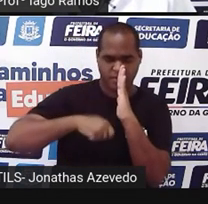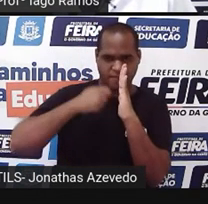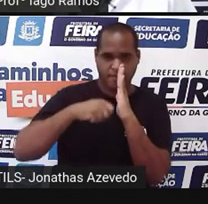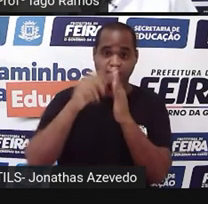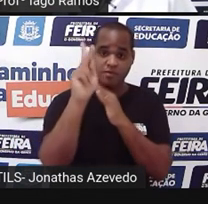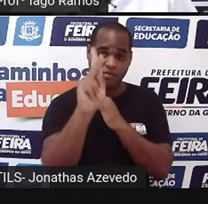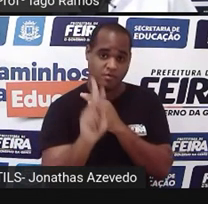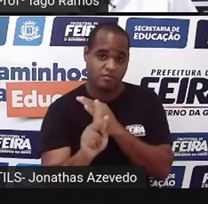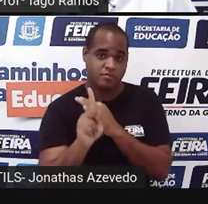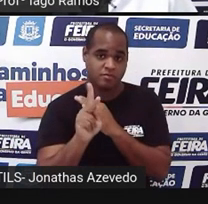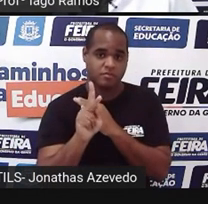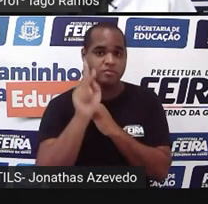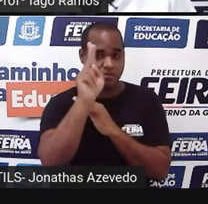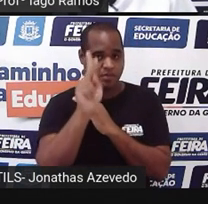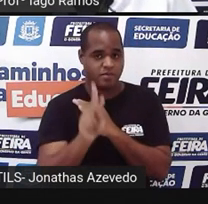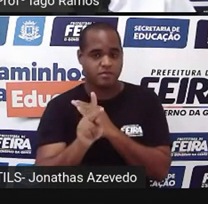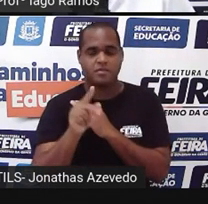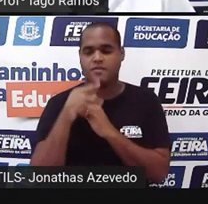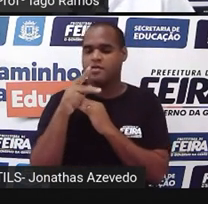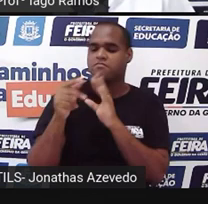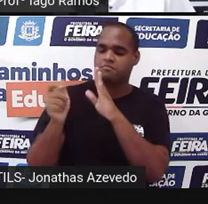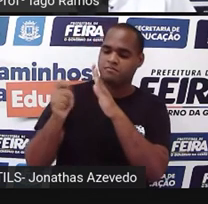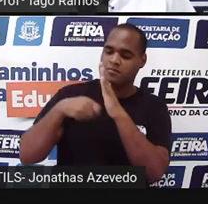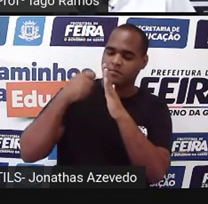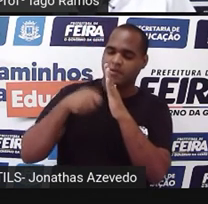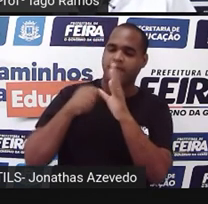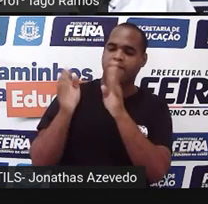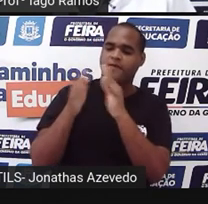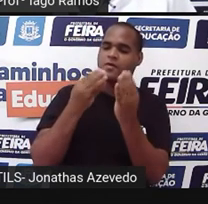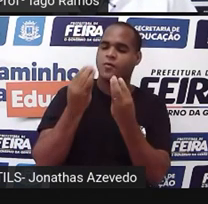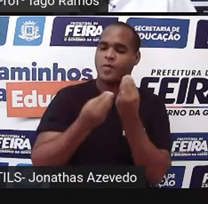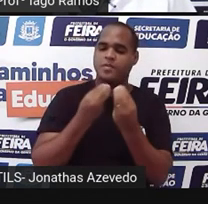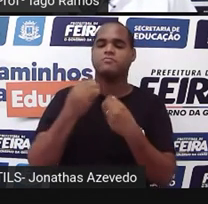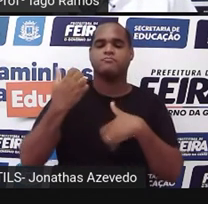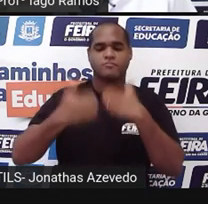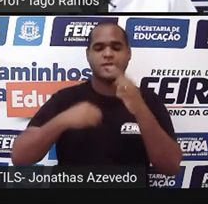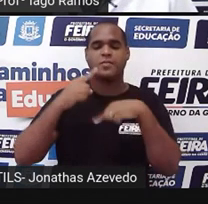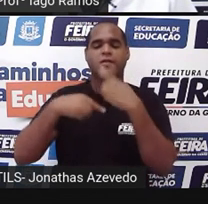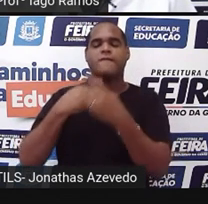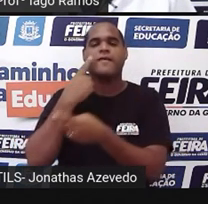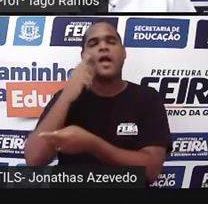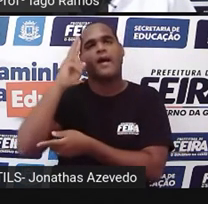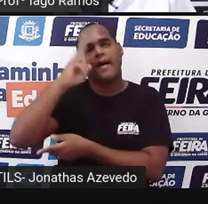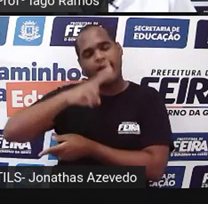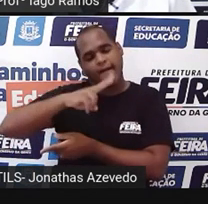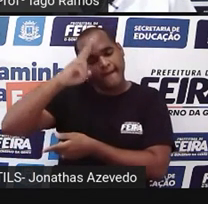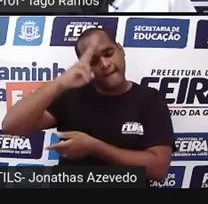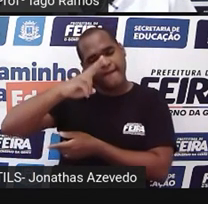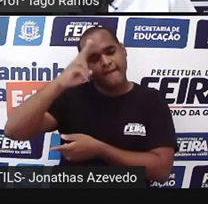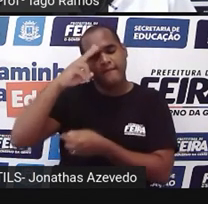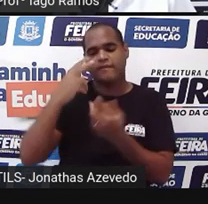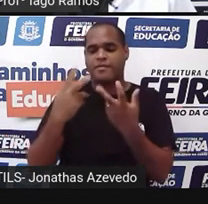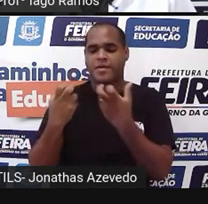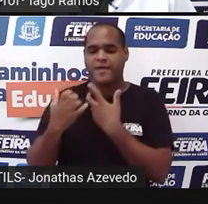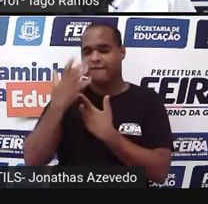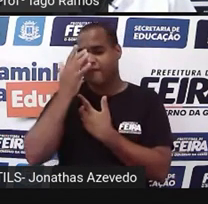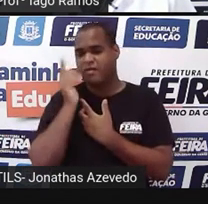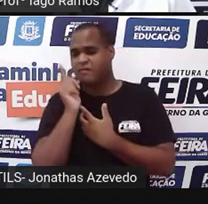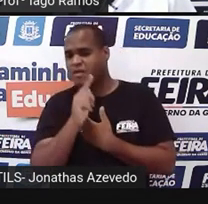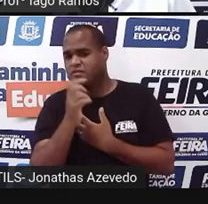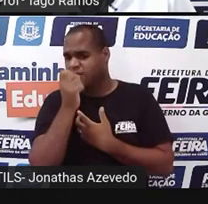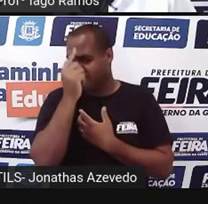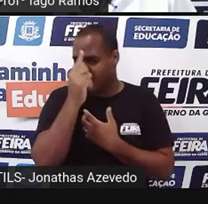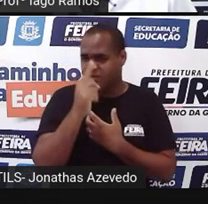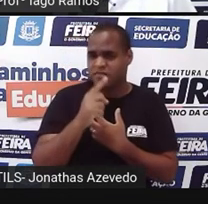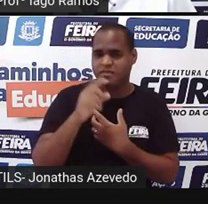você aprendeu e para gravar ele você tem que lembrar de momentos dessa aula certo isso vai te fazer perceber onde é que foi fácil o dia que